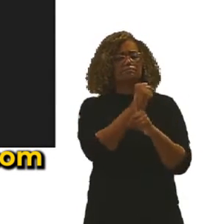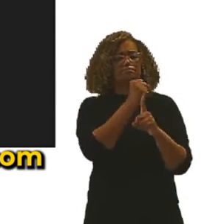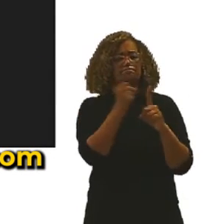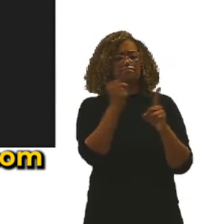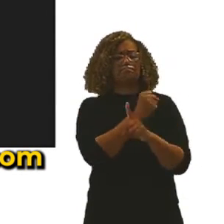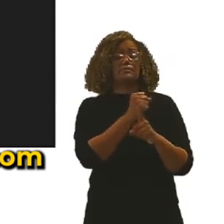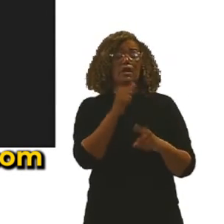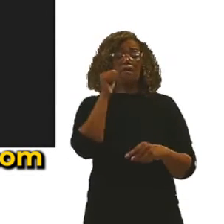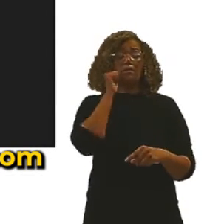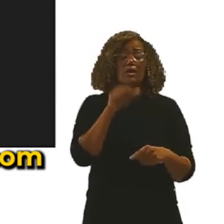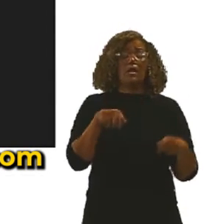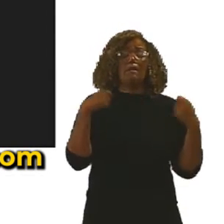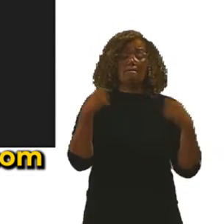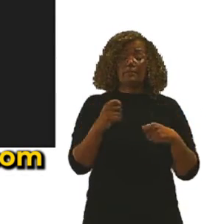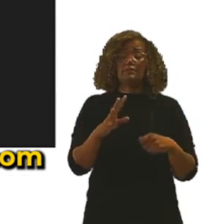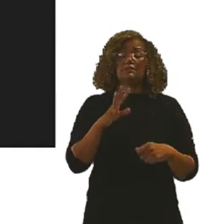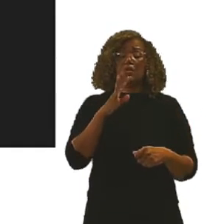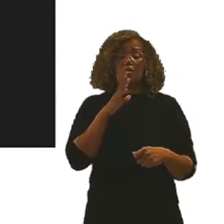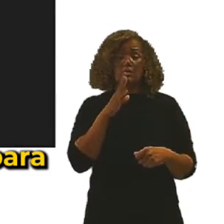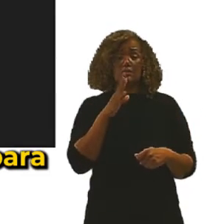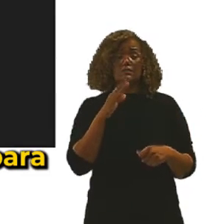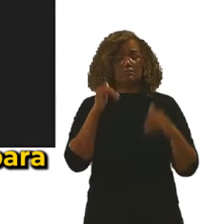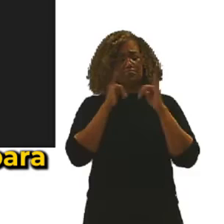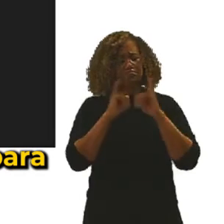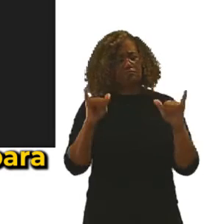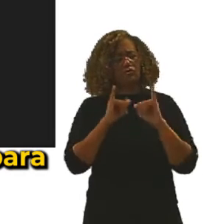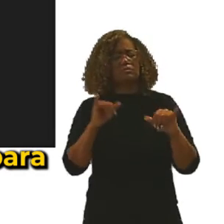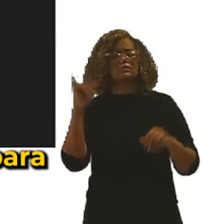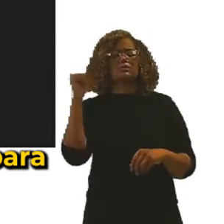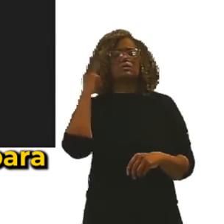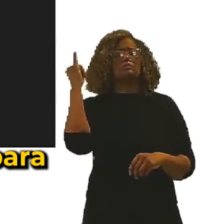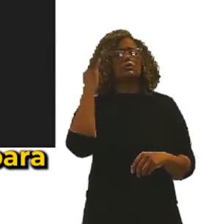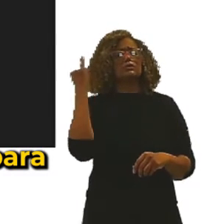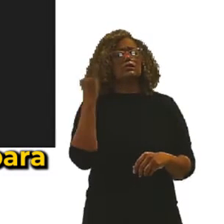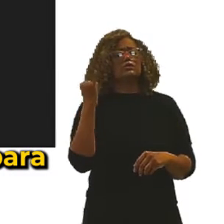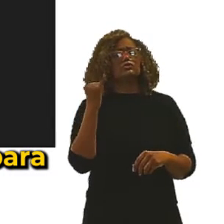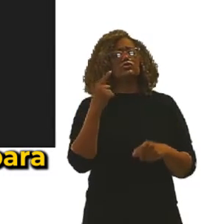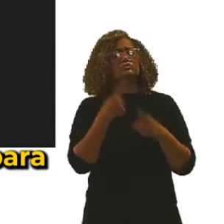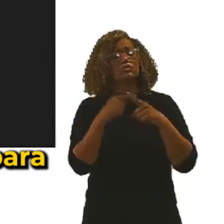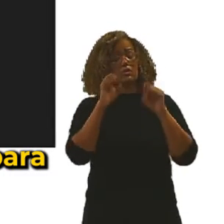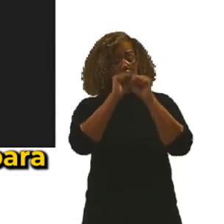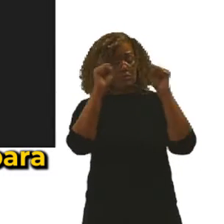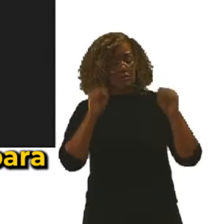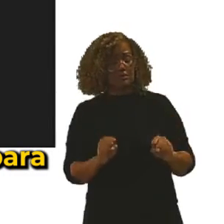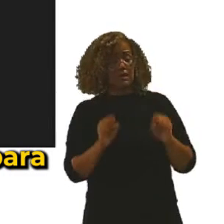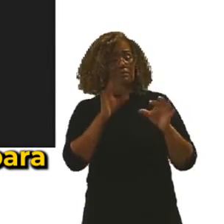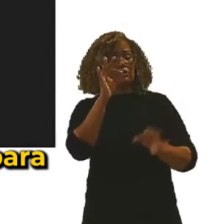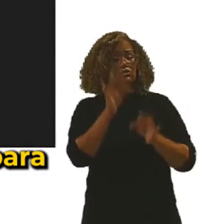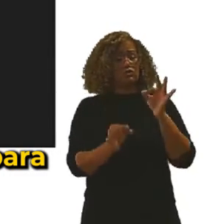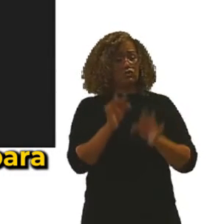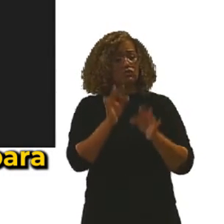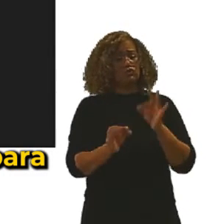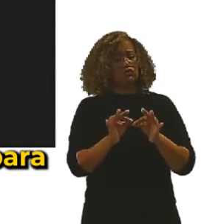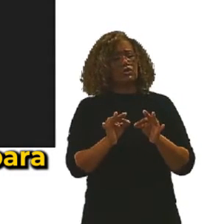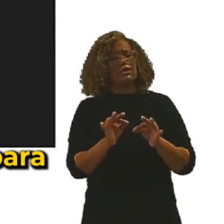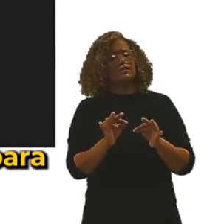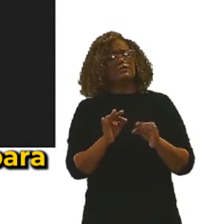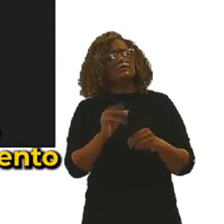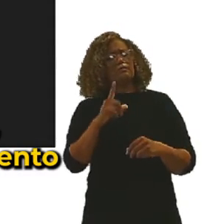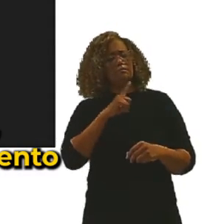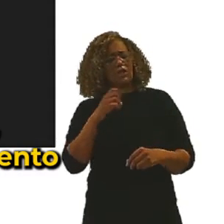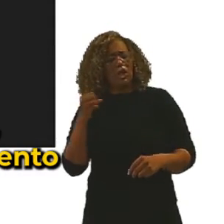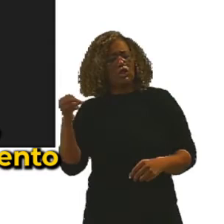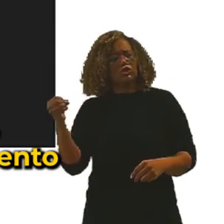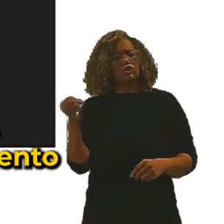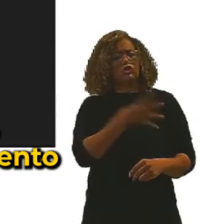precisam ser conhecidas com informações importantes para que o sistema de justiça possa ter a melhor tomada de decisão para